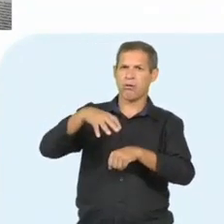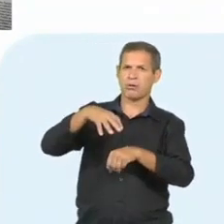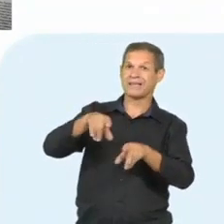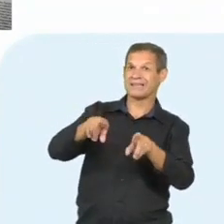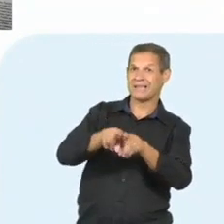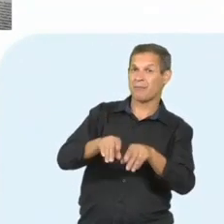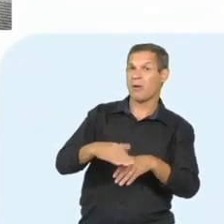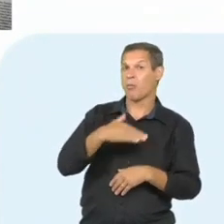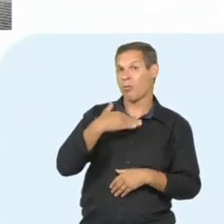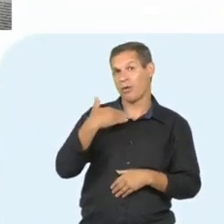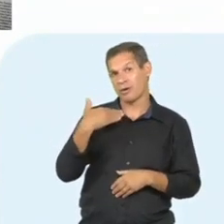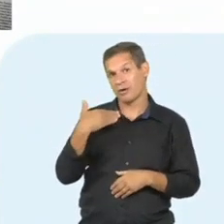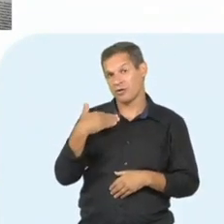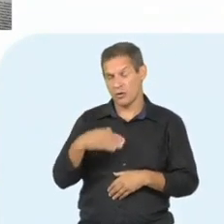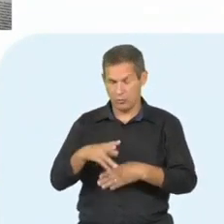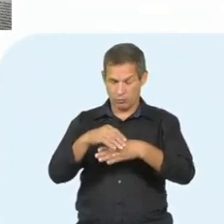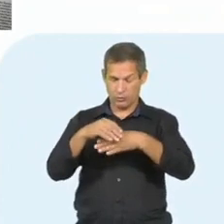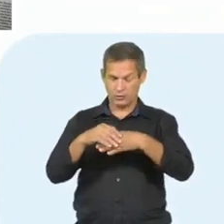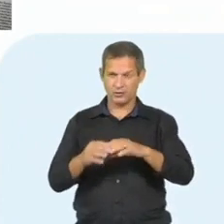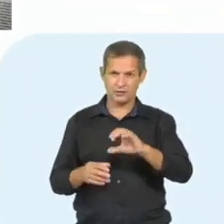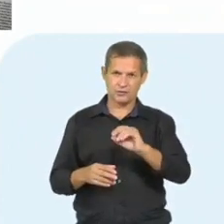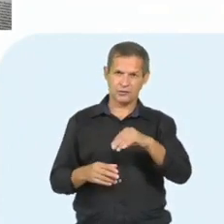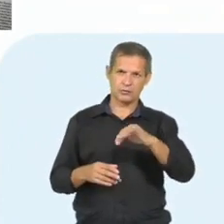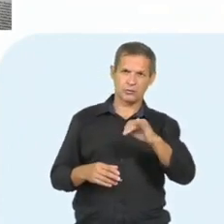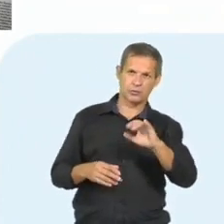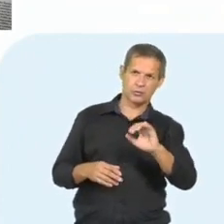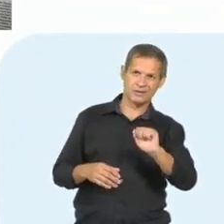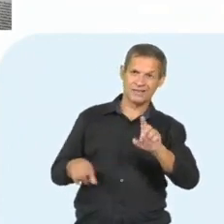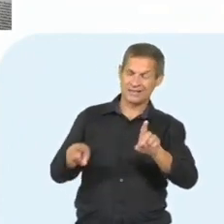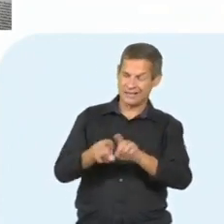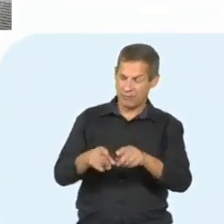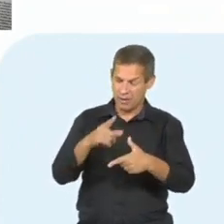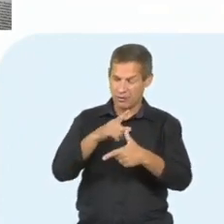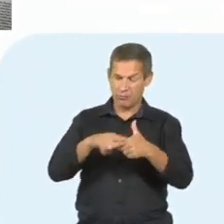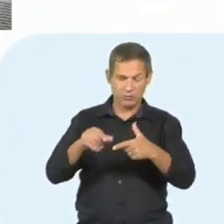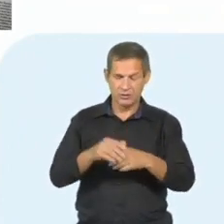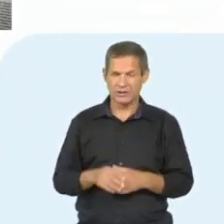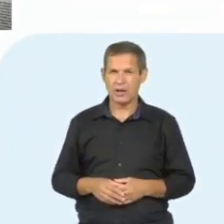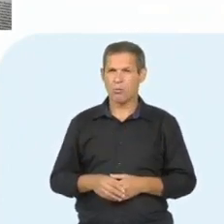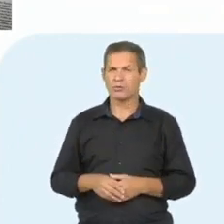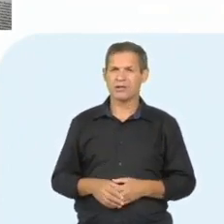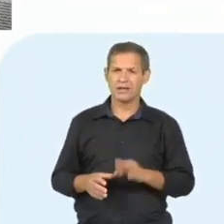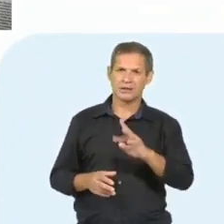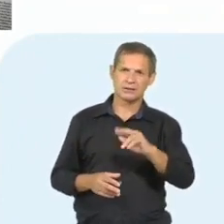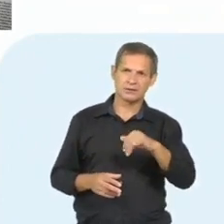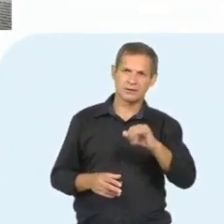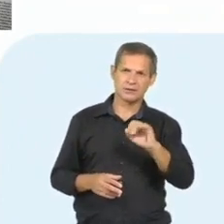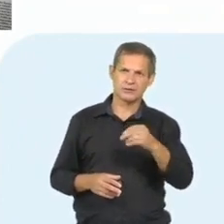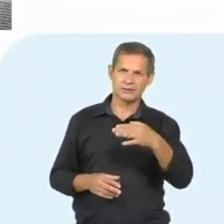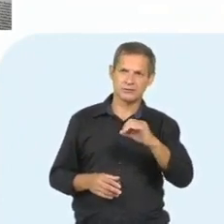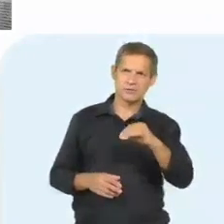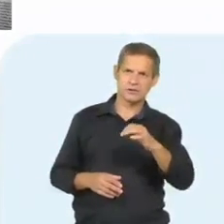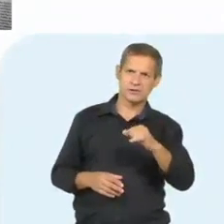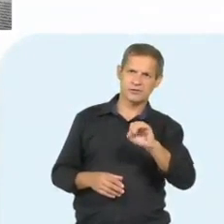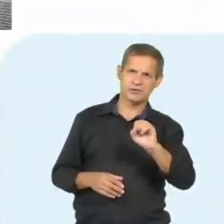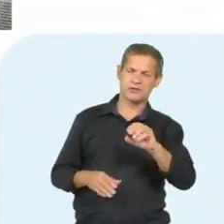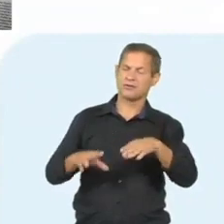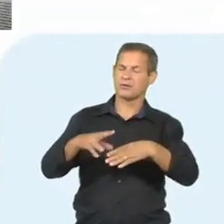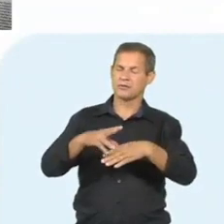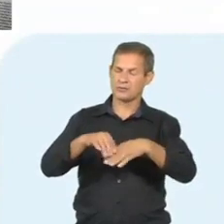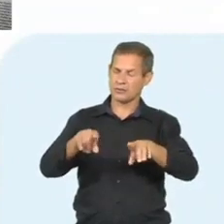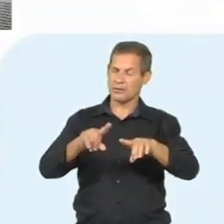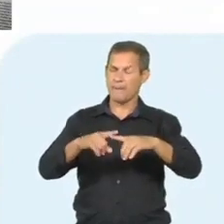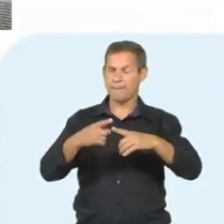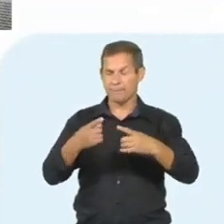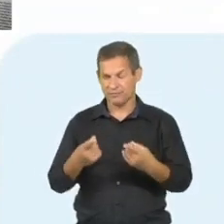e mortalidade por doenças crônicas e agravos não transmissíveis, doenças crônicas e agravos não